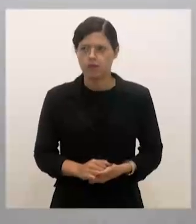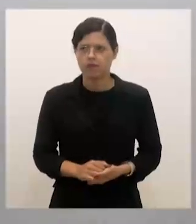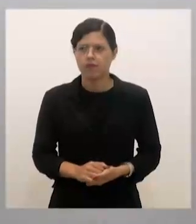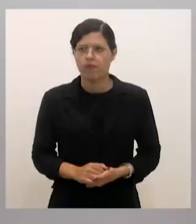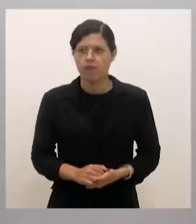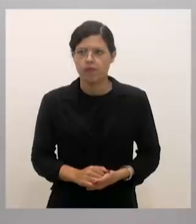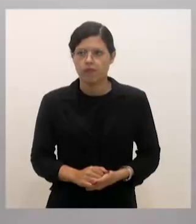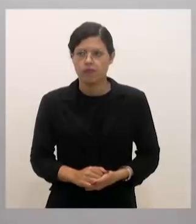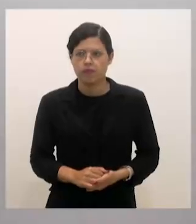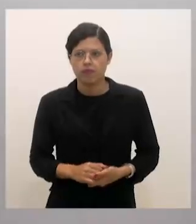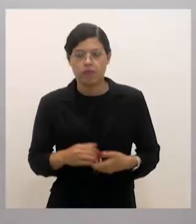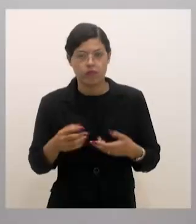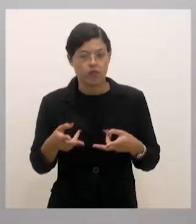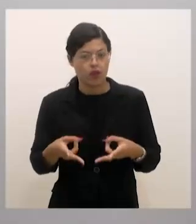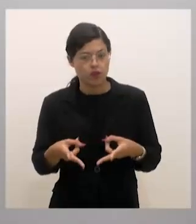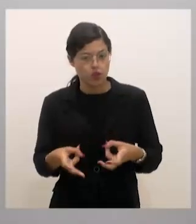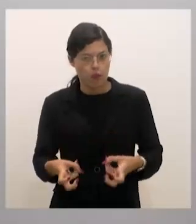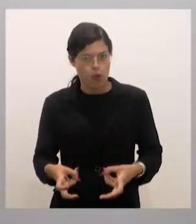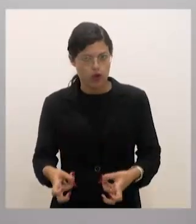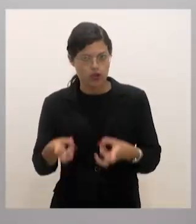a exploração de petróleo